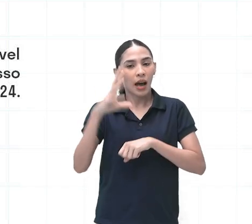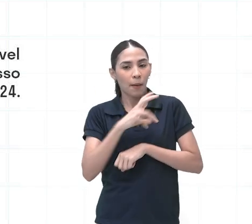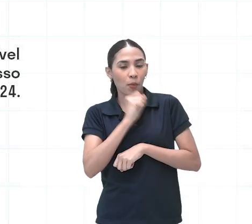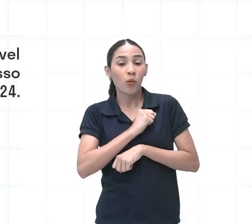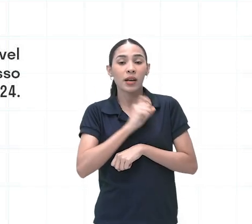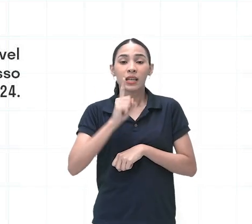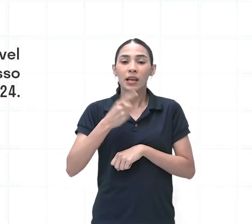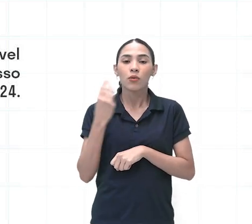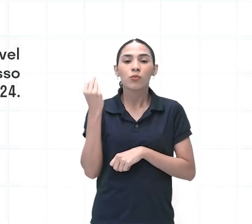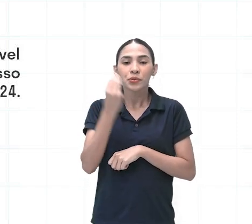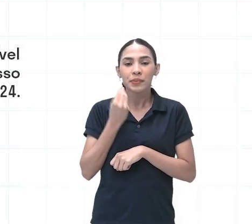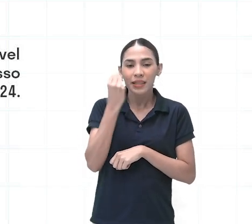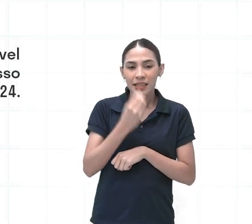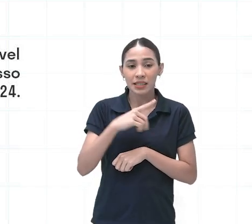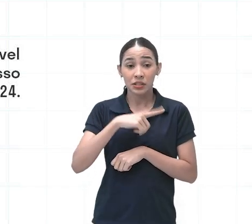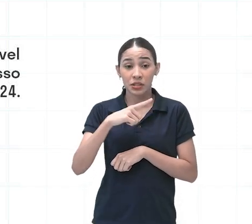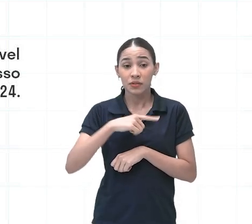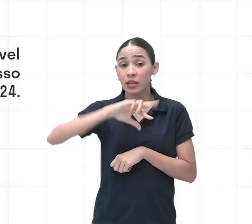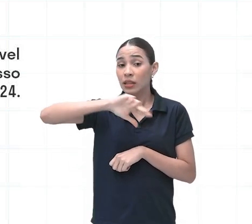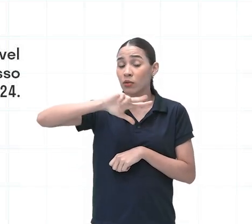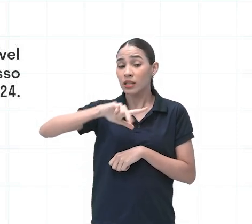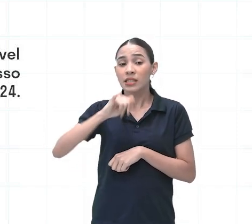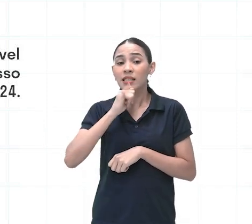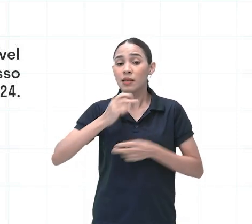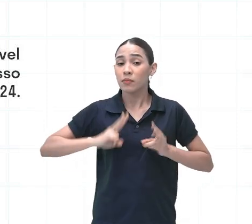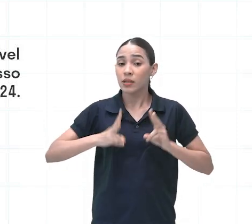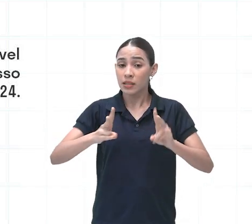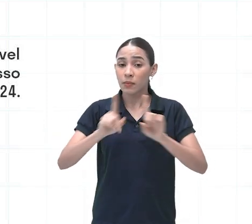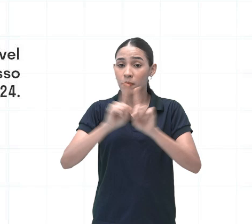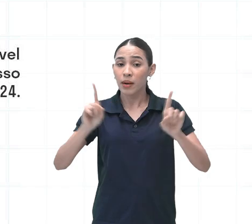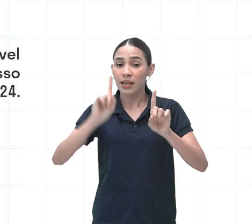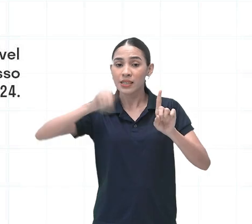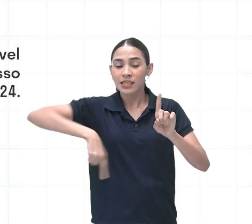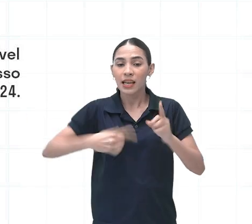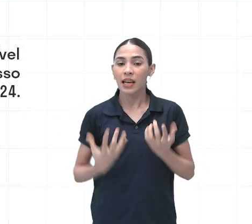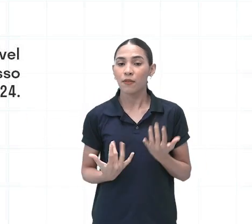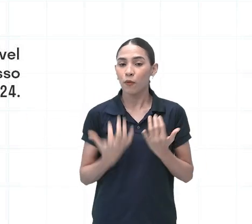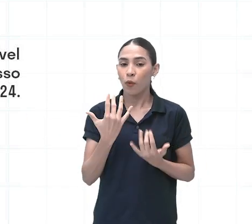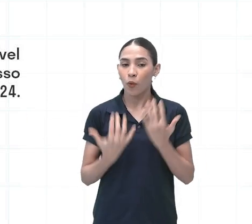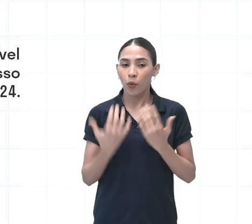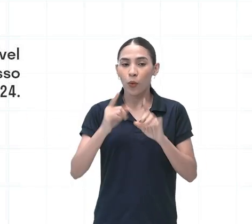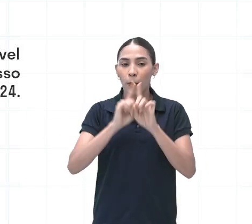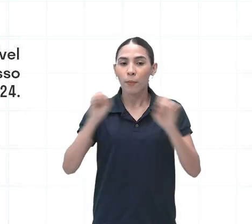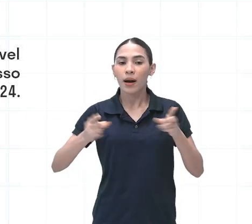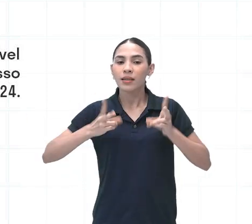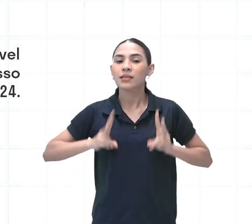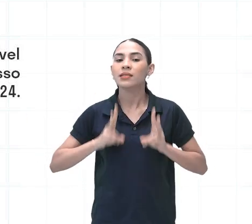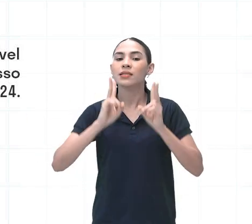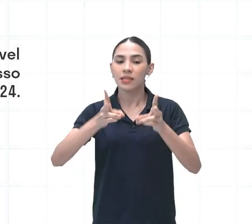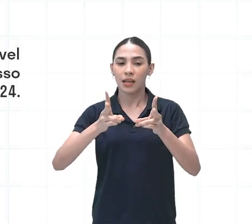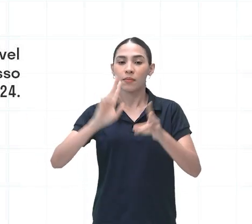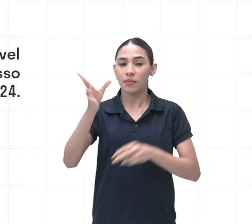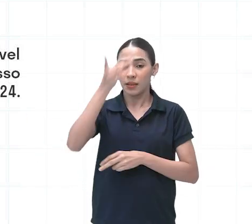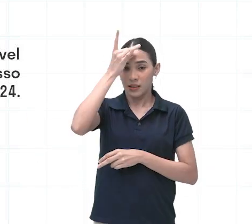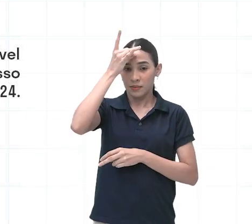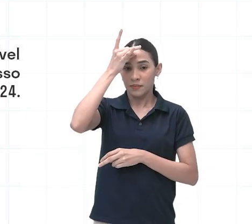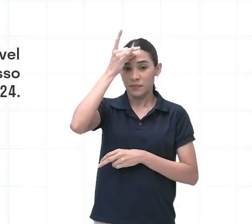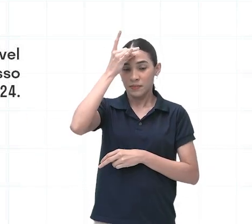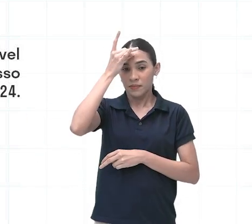que tive, que não seja imortal, posto que é chama, mas que seja